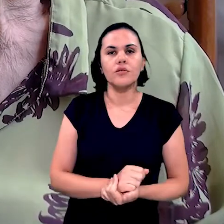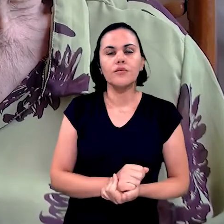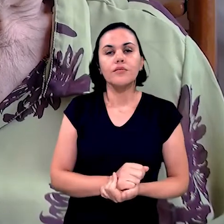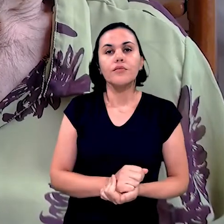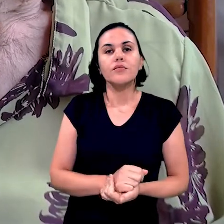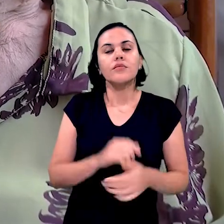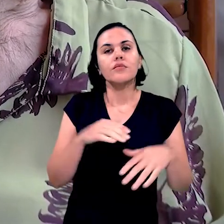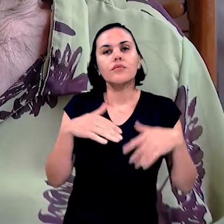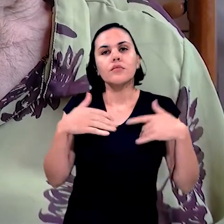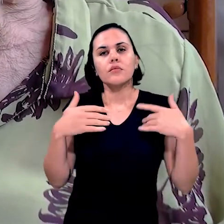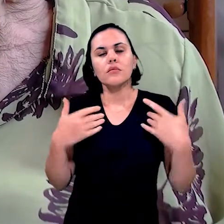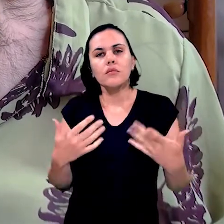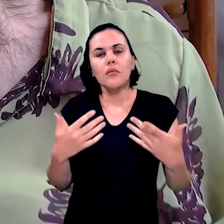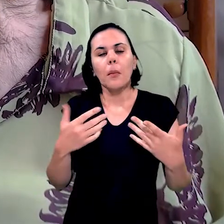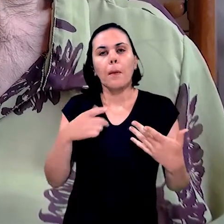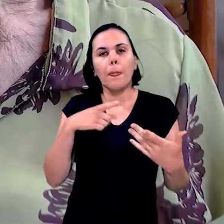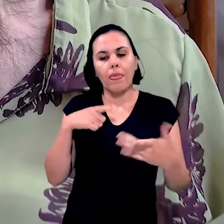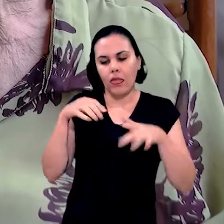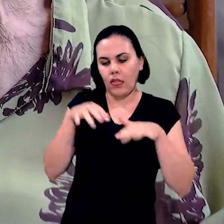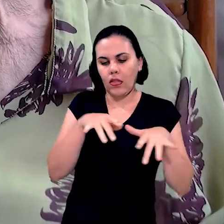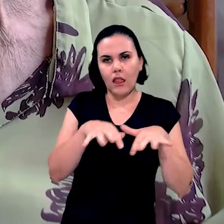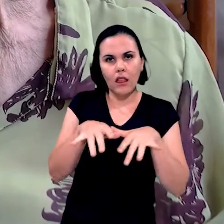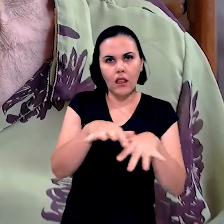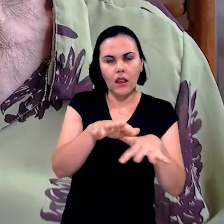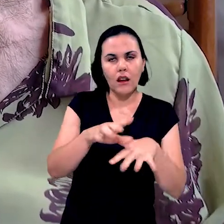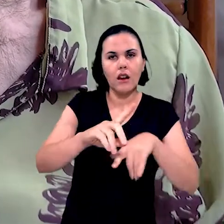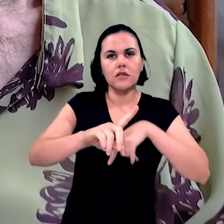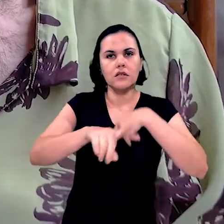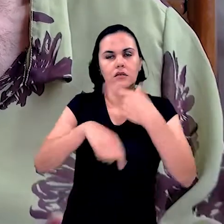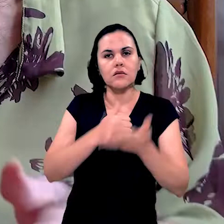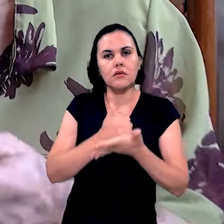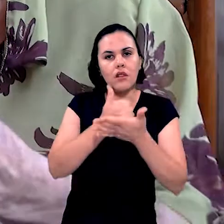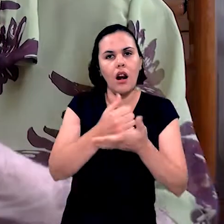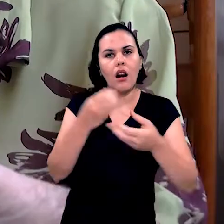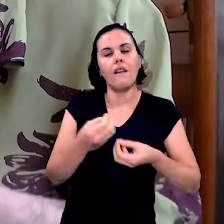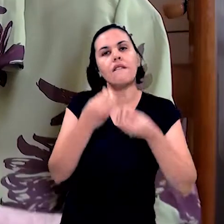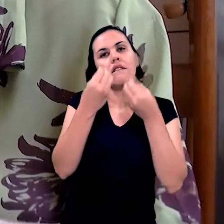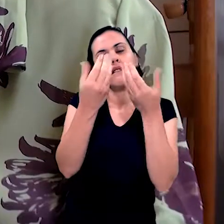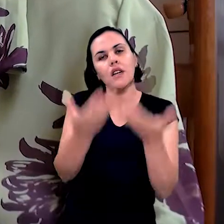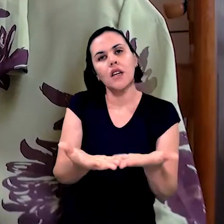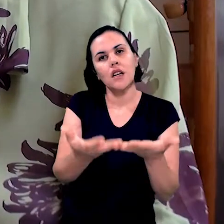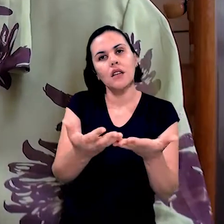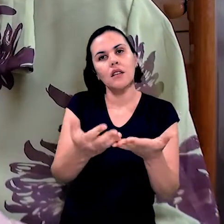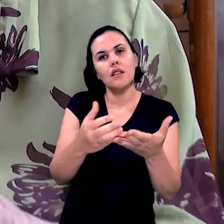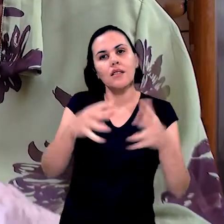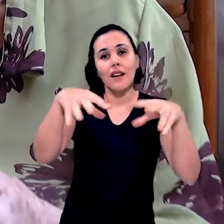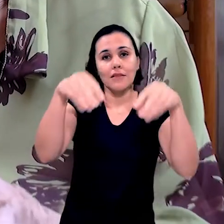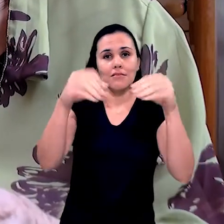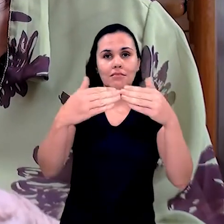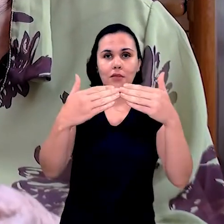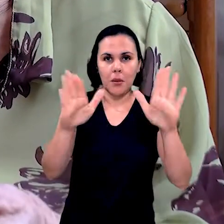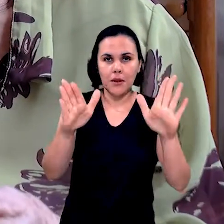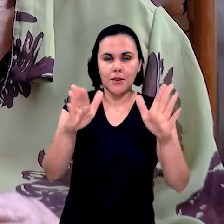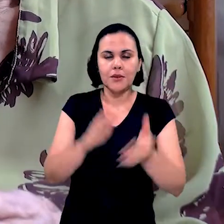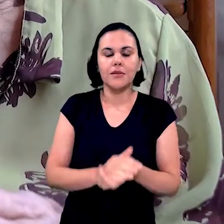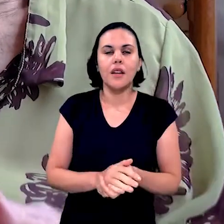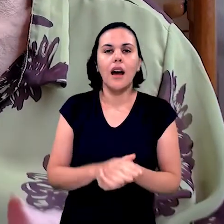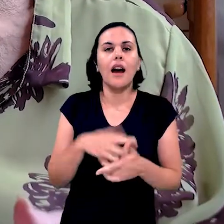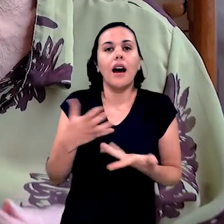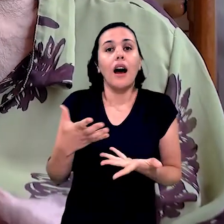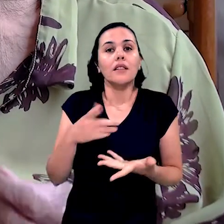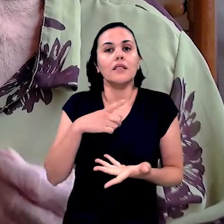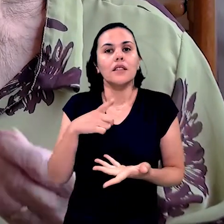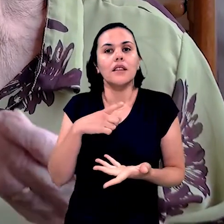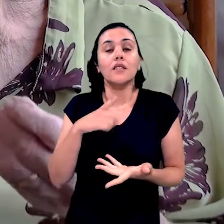Senhora. Então, tem a procissão, aí levam e entregam no Império, sabe?